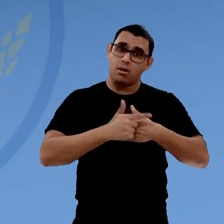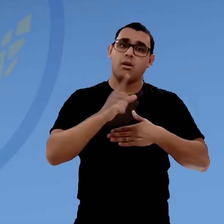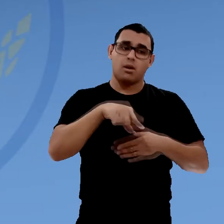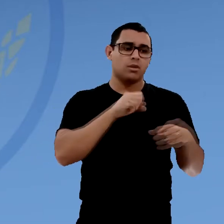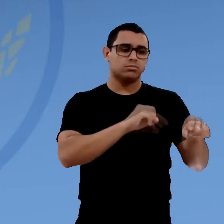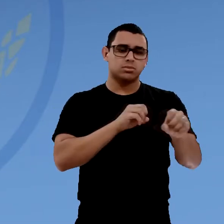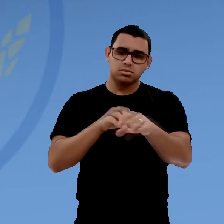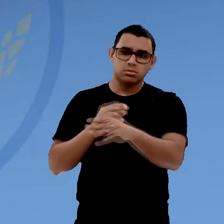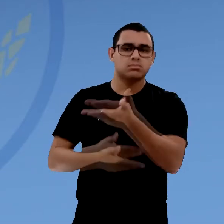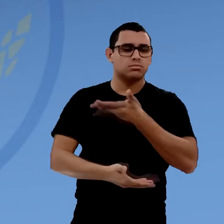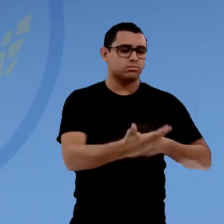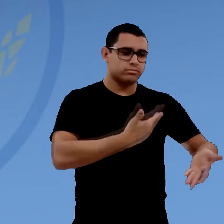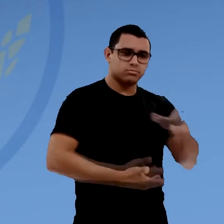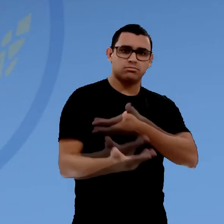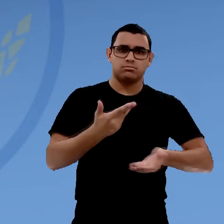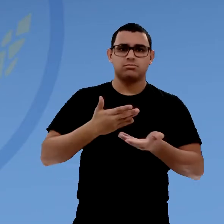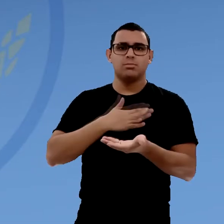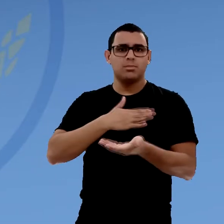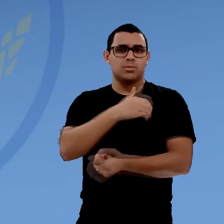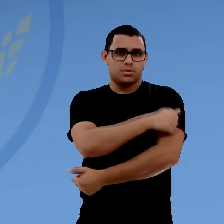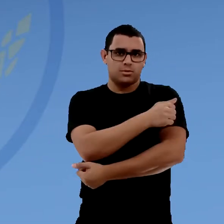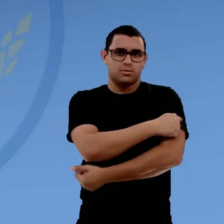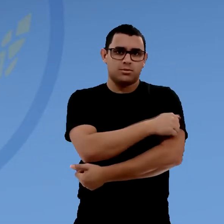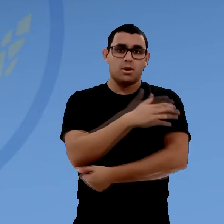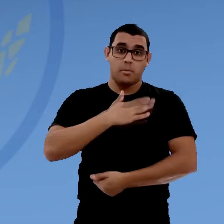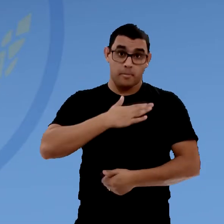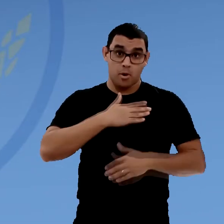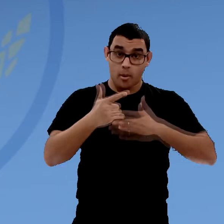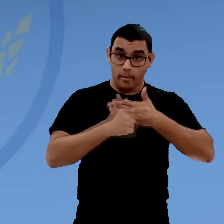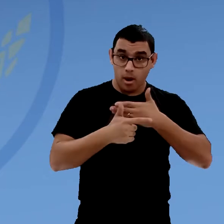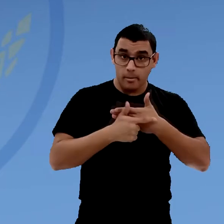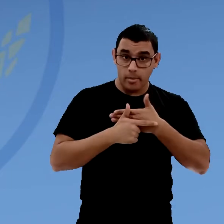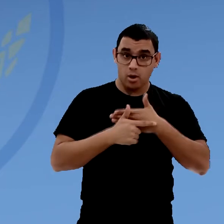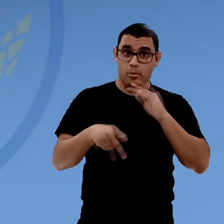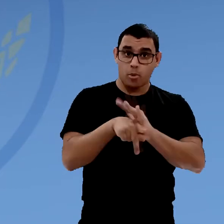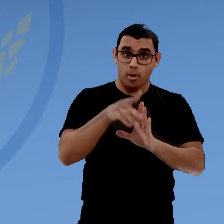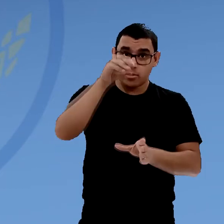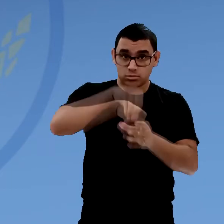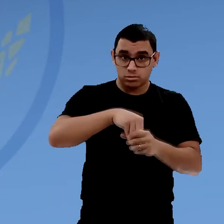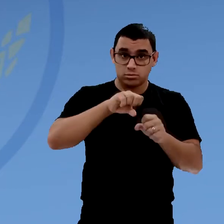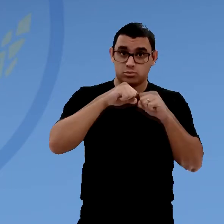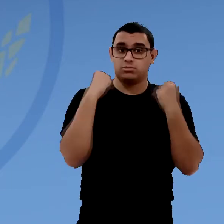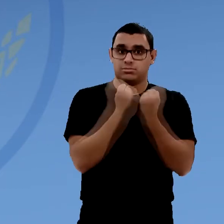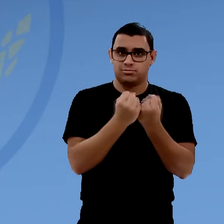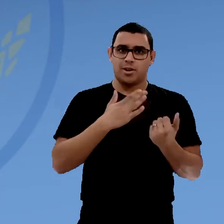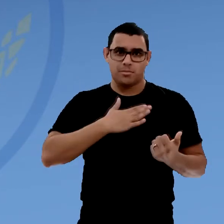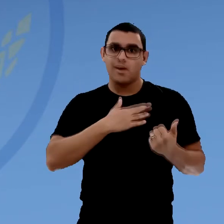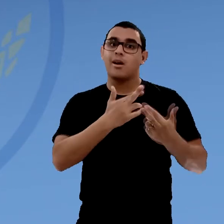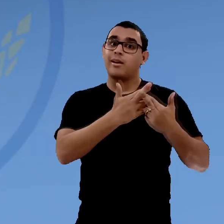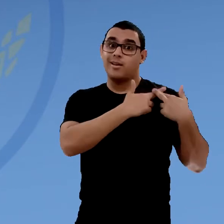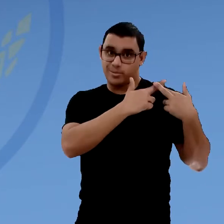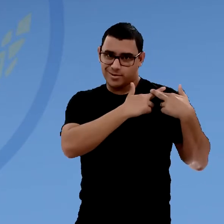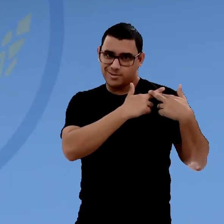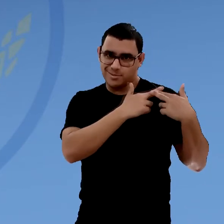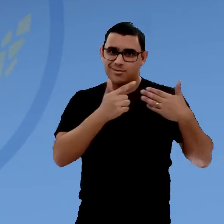é ter essa relação de ensino-aprendizagem com meus alunos. Esse é o meu papel social. E isso me dá um status